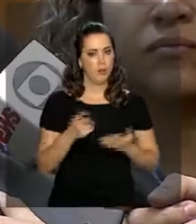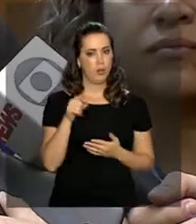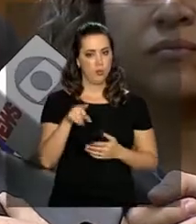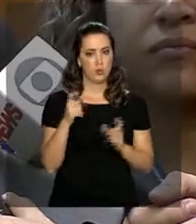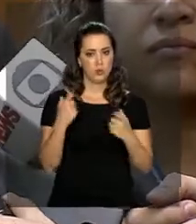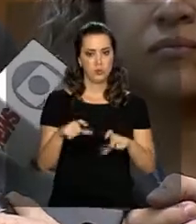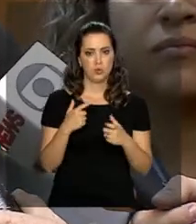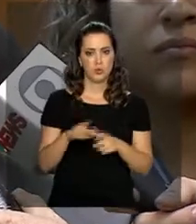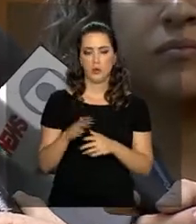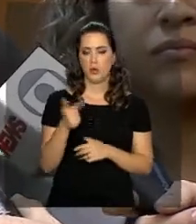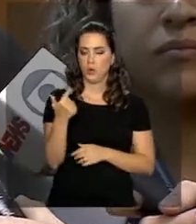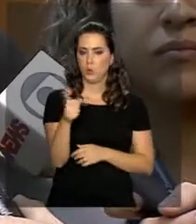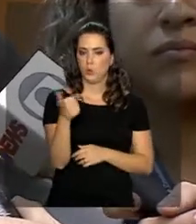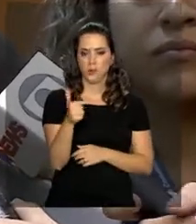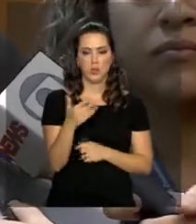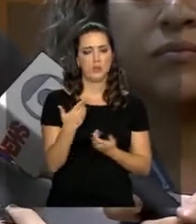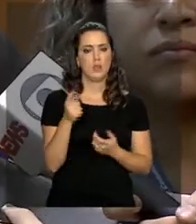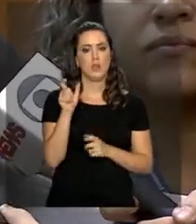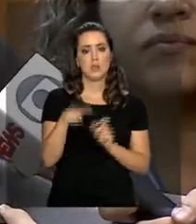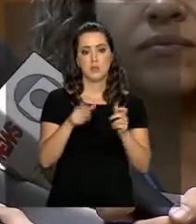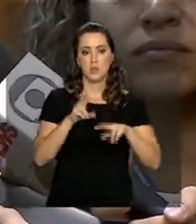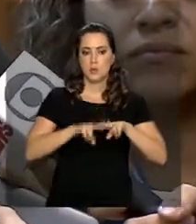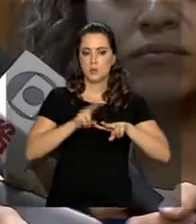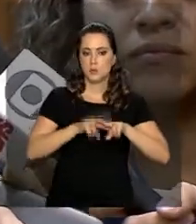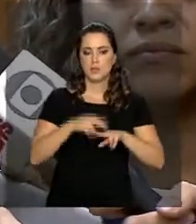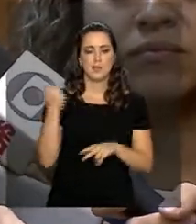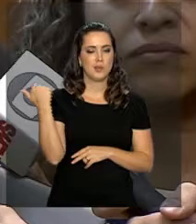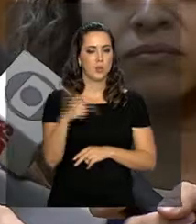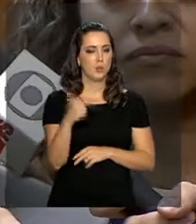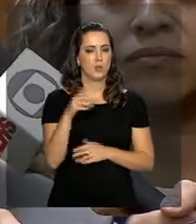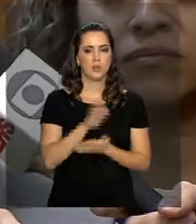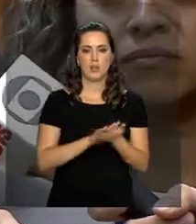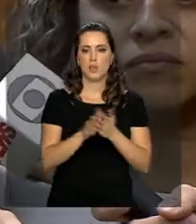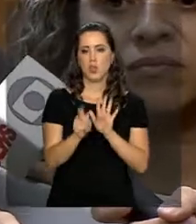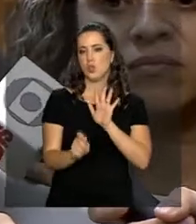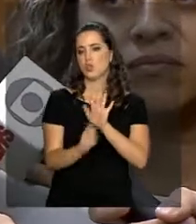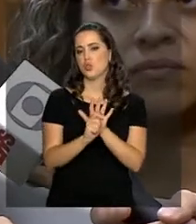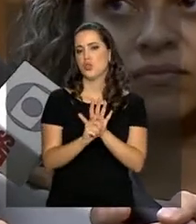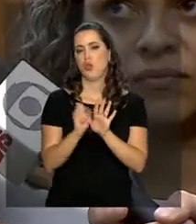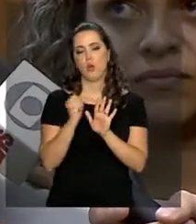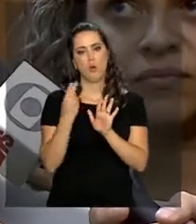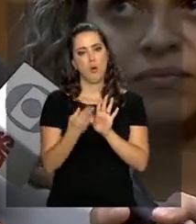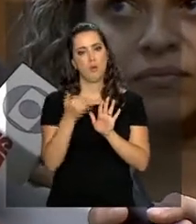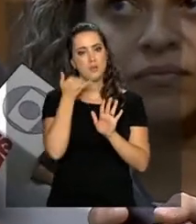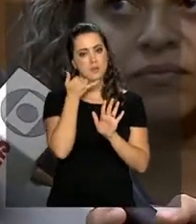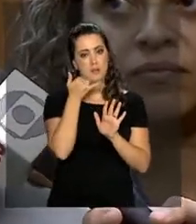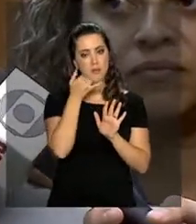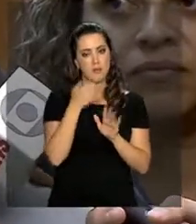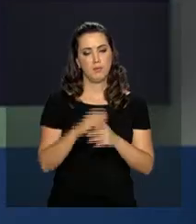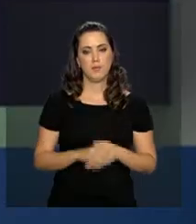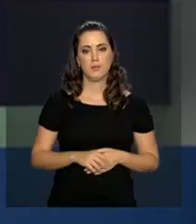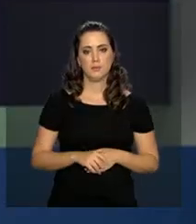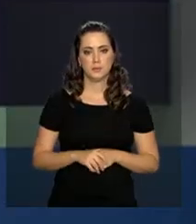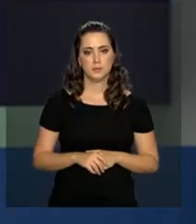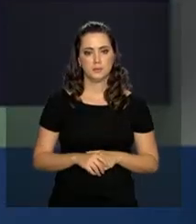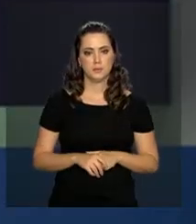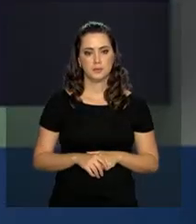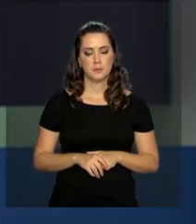tá muda os presos estão presos não têm nem drogas nem aparelhos celulares